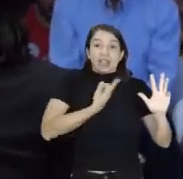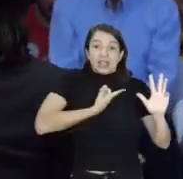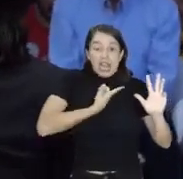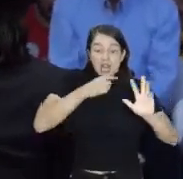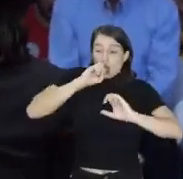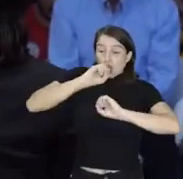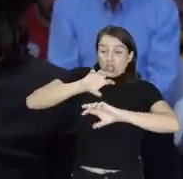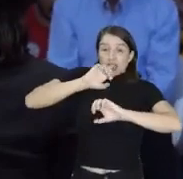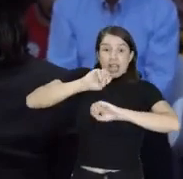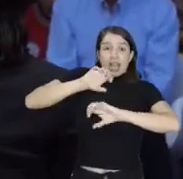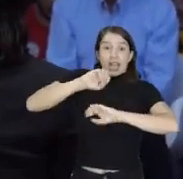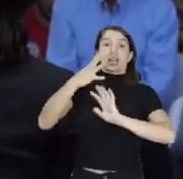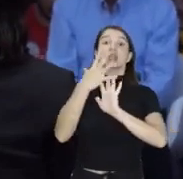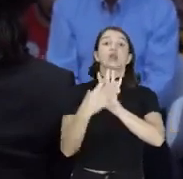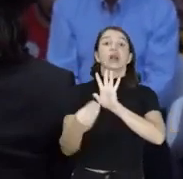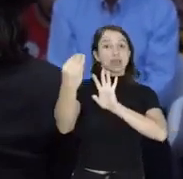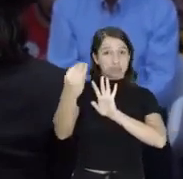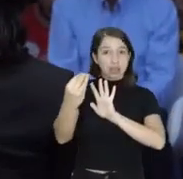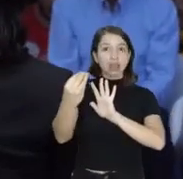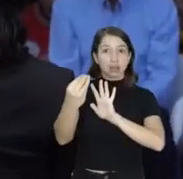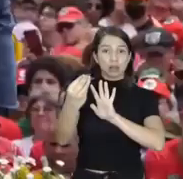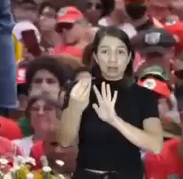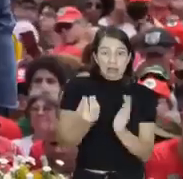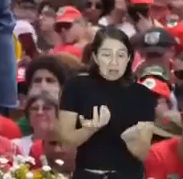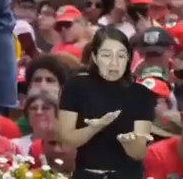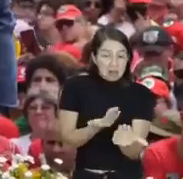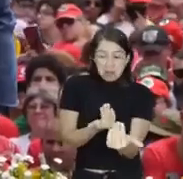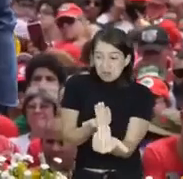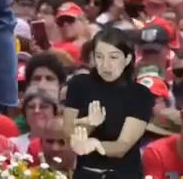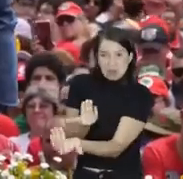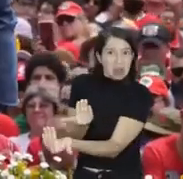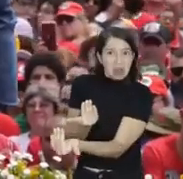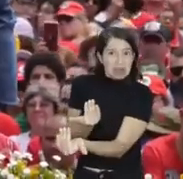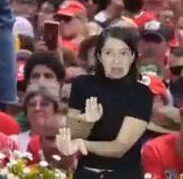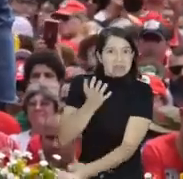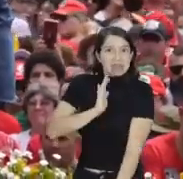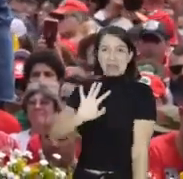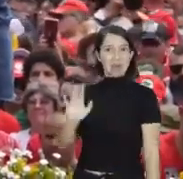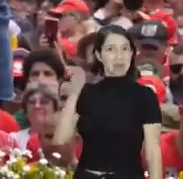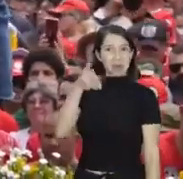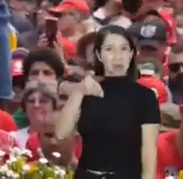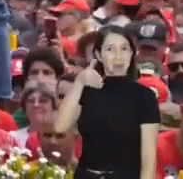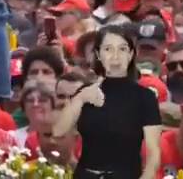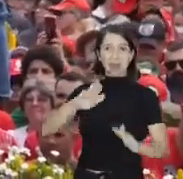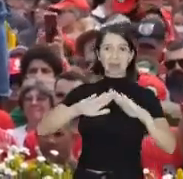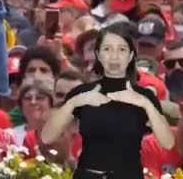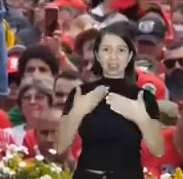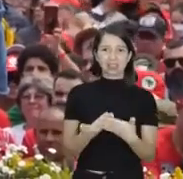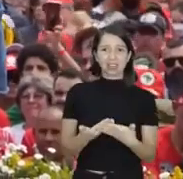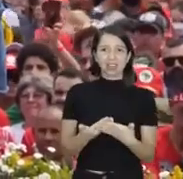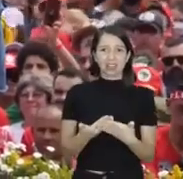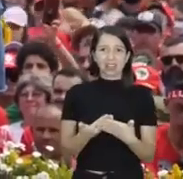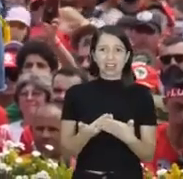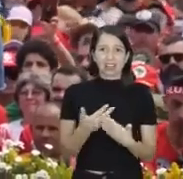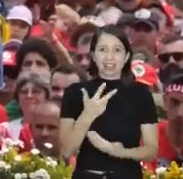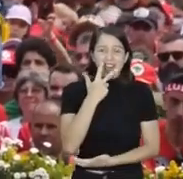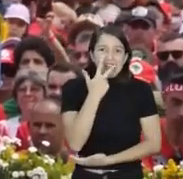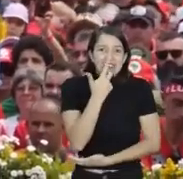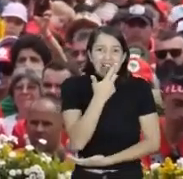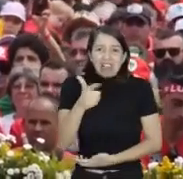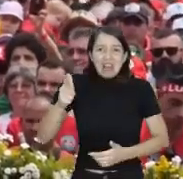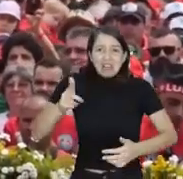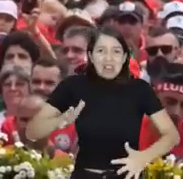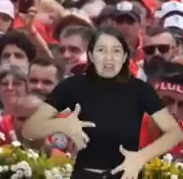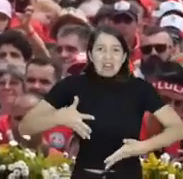aula eles estão desestimulados e nós precisamos de aulas que saiam do quadro negro